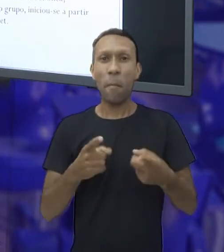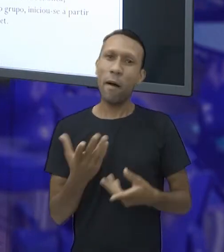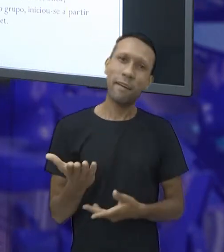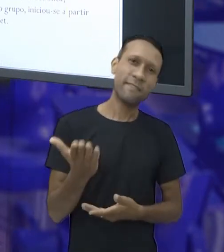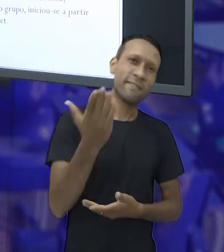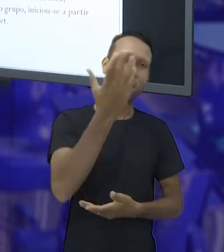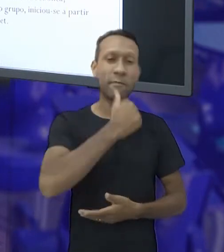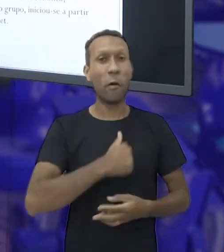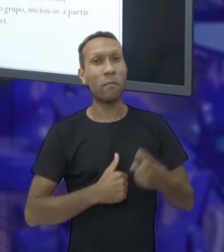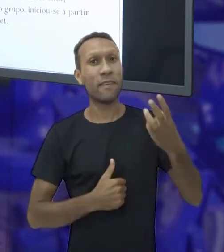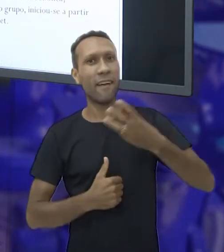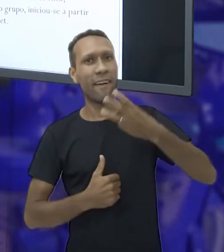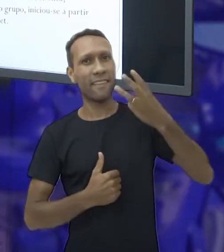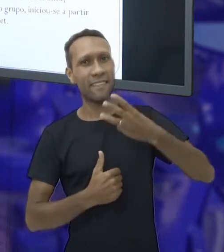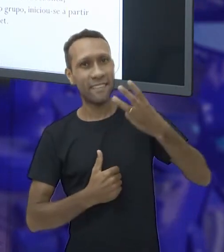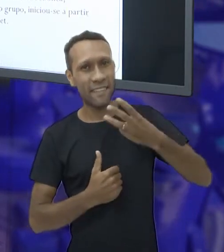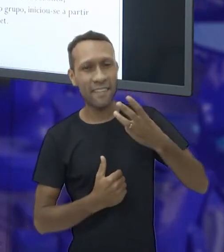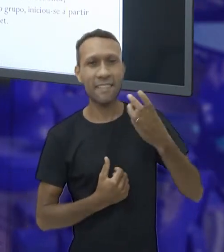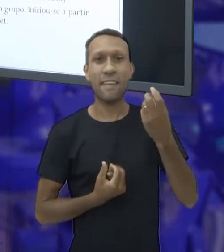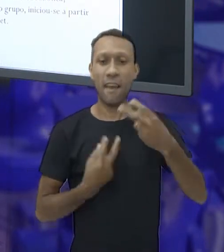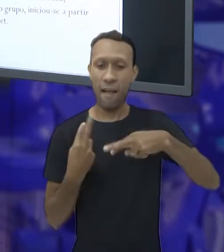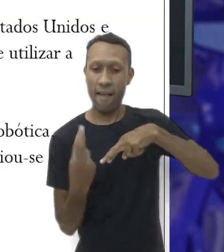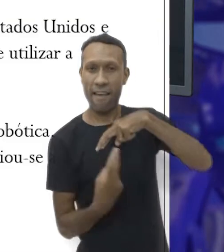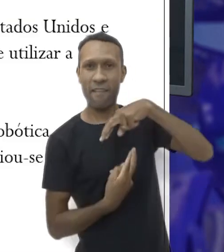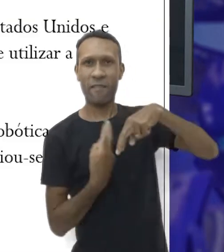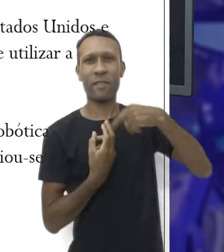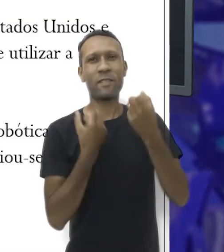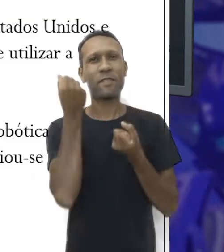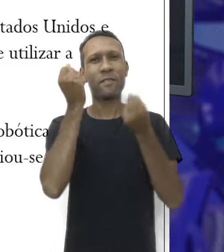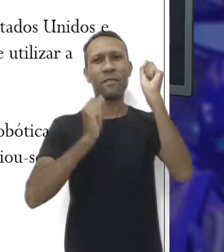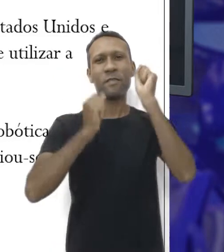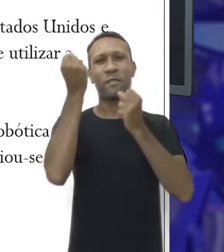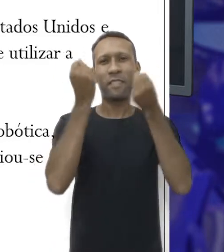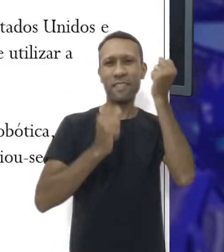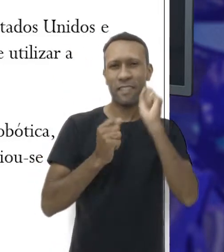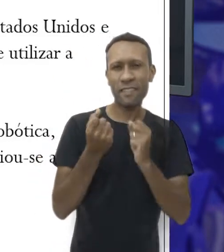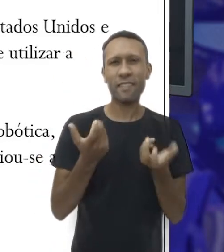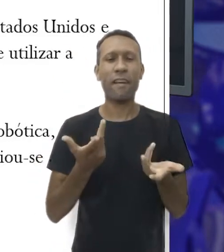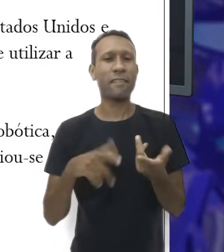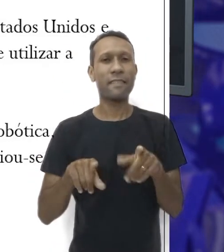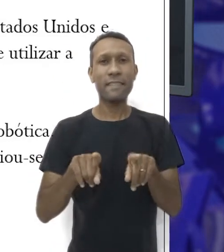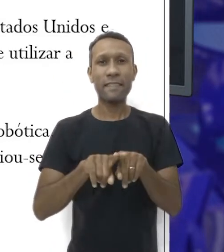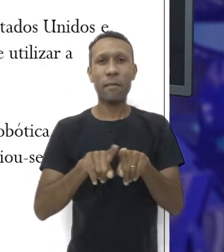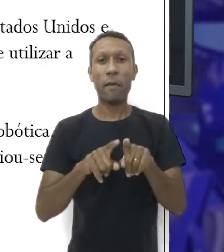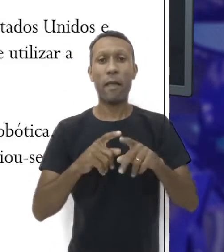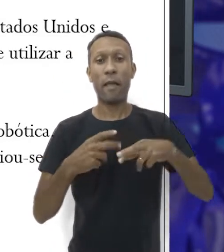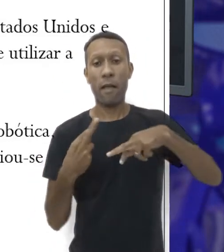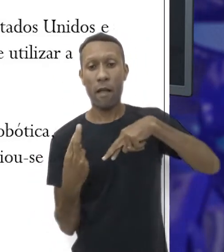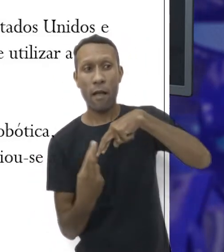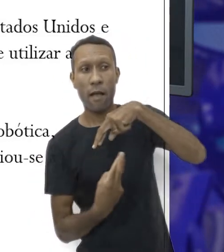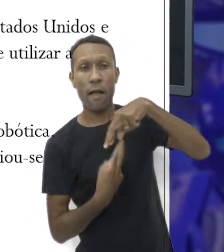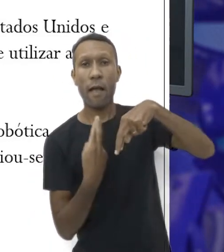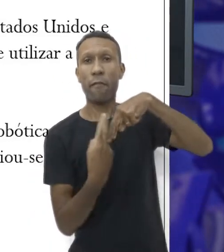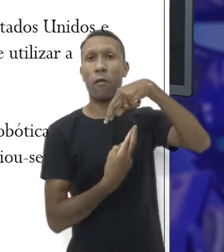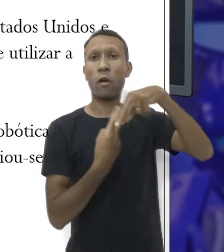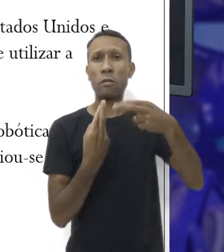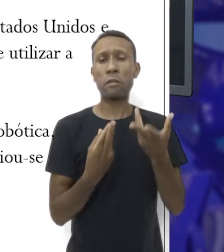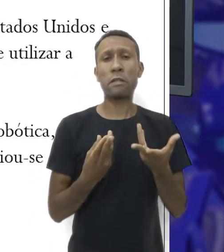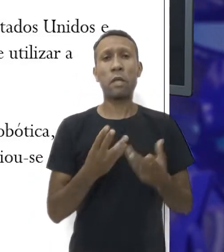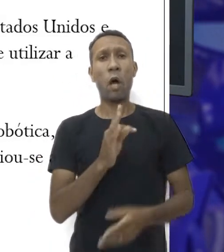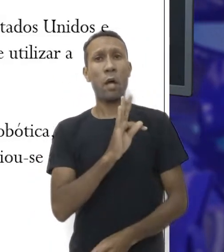nossa terceira Revolução Industrial, tá bom? Terceira Revolução Industrial, chamada também de Revolução